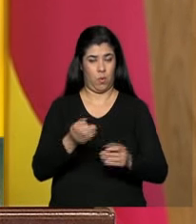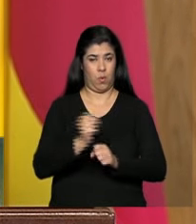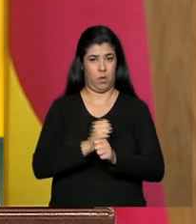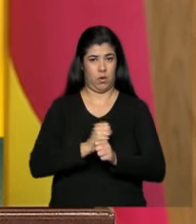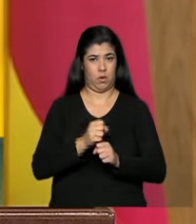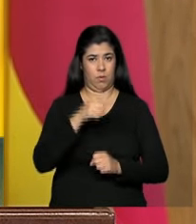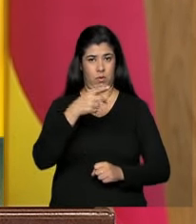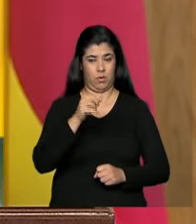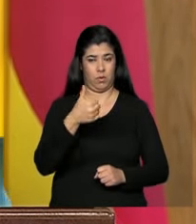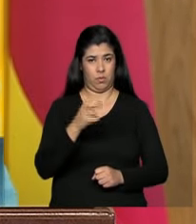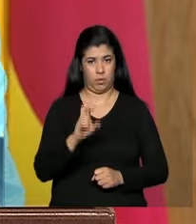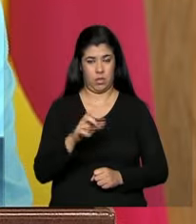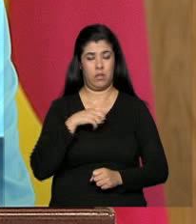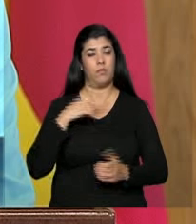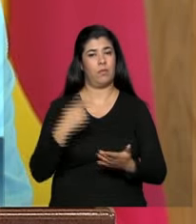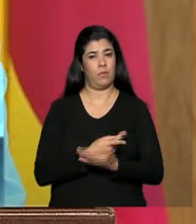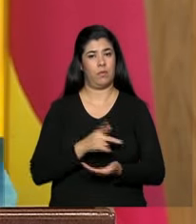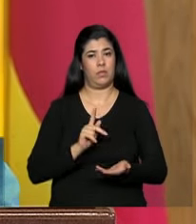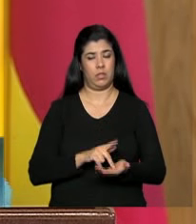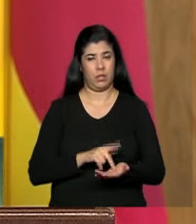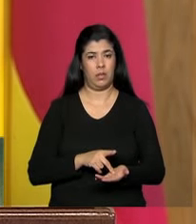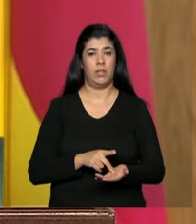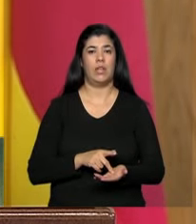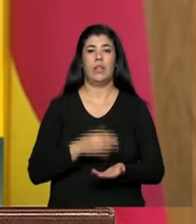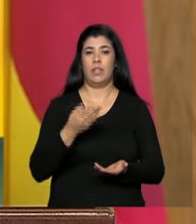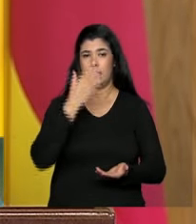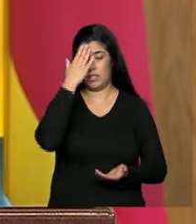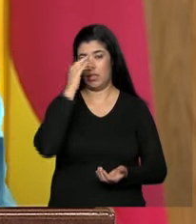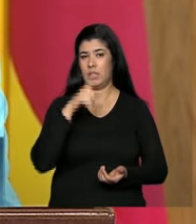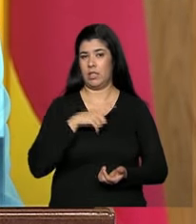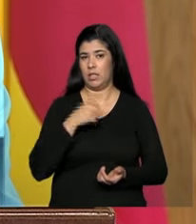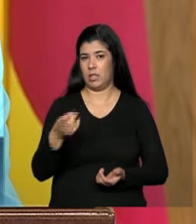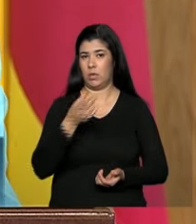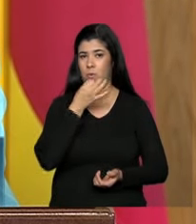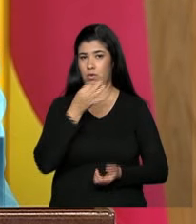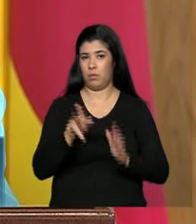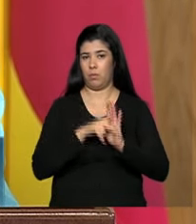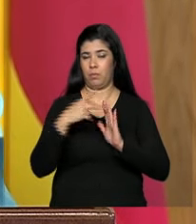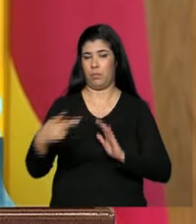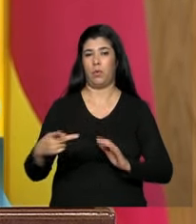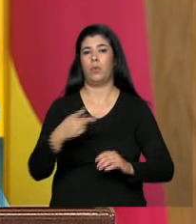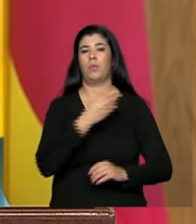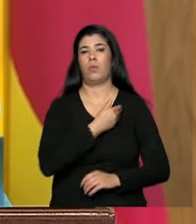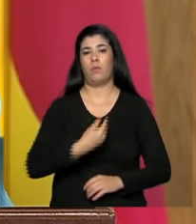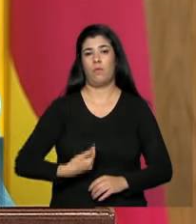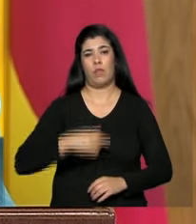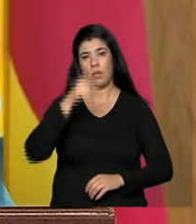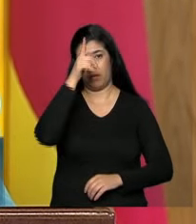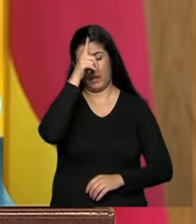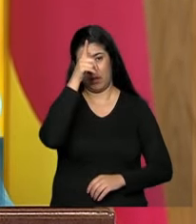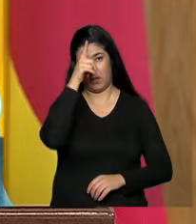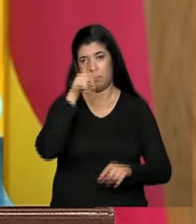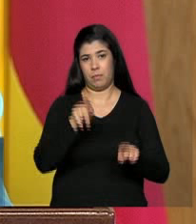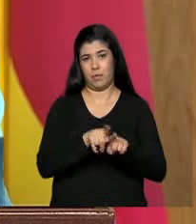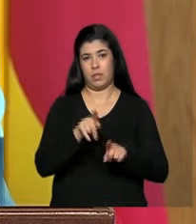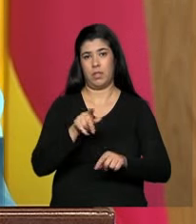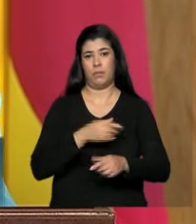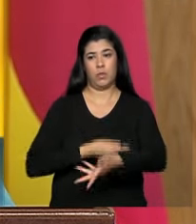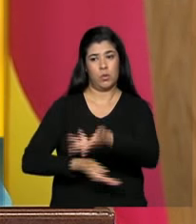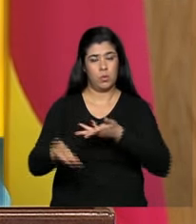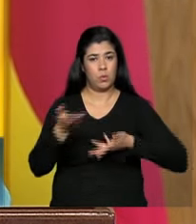2015. Sei que essa é também a posição do governo alemão e, por isso, a troca de